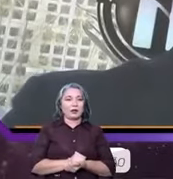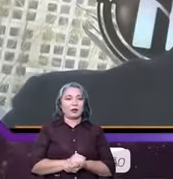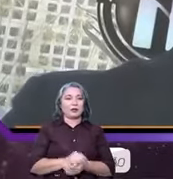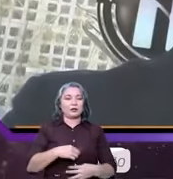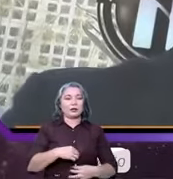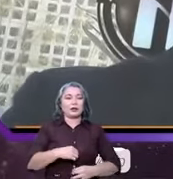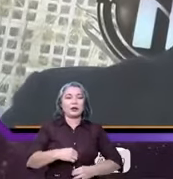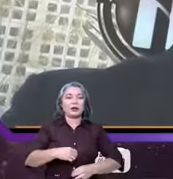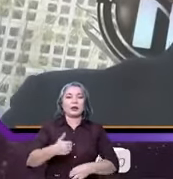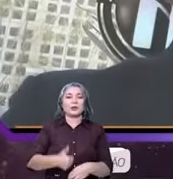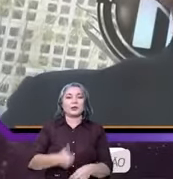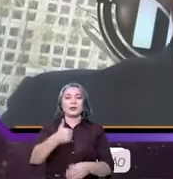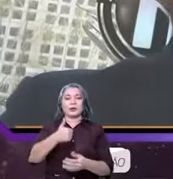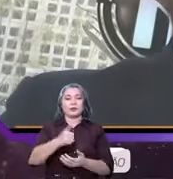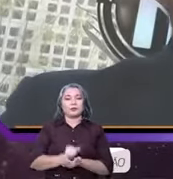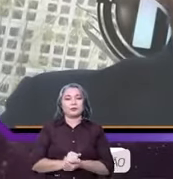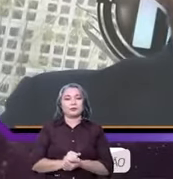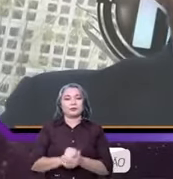primeira intervenção,